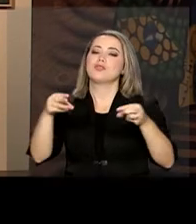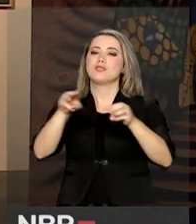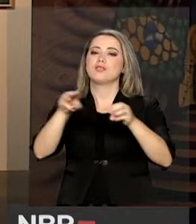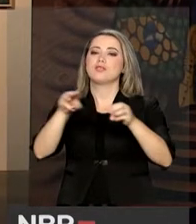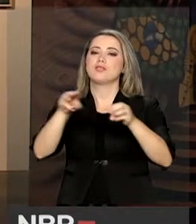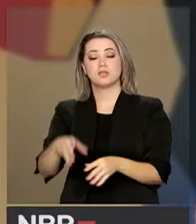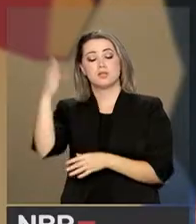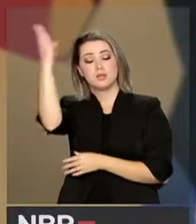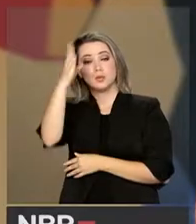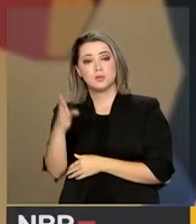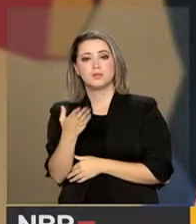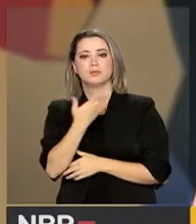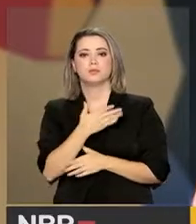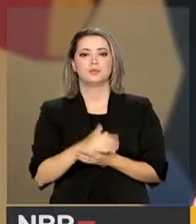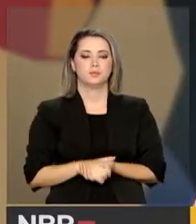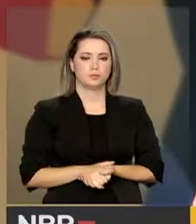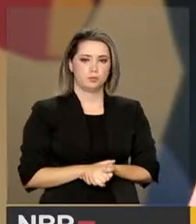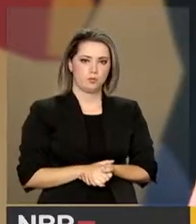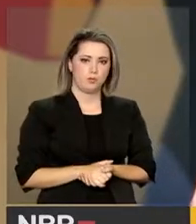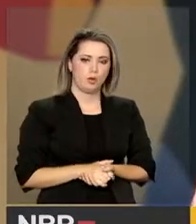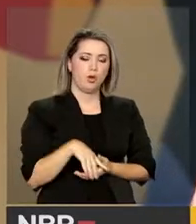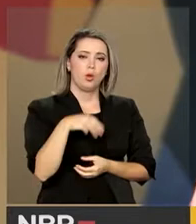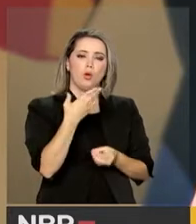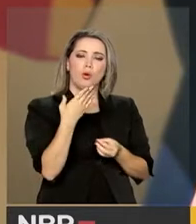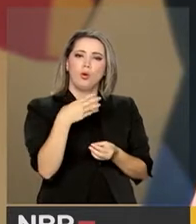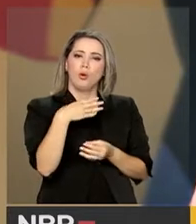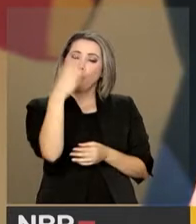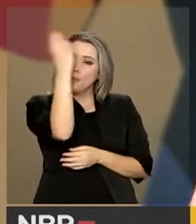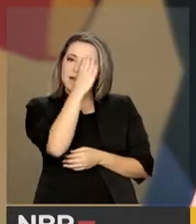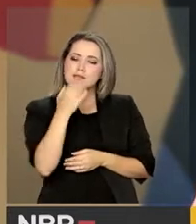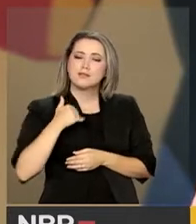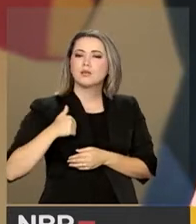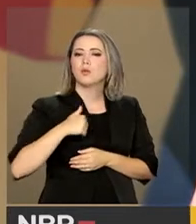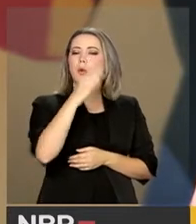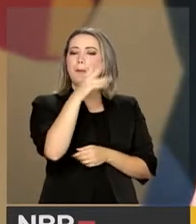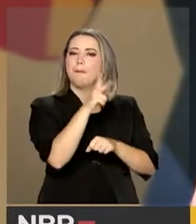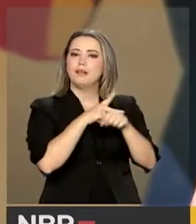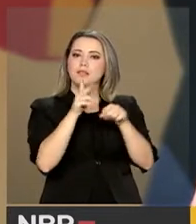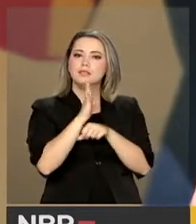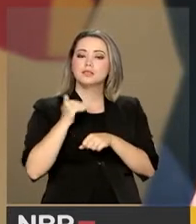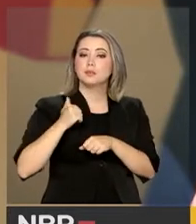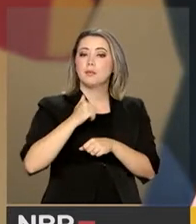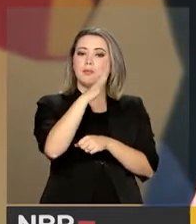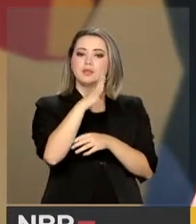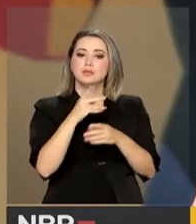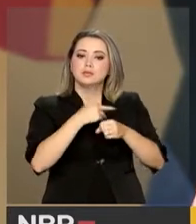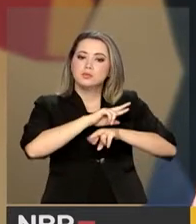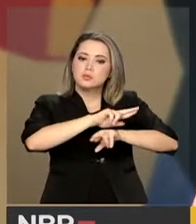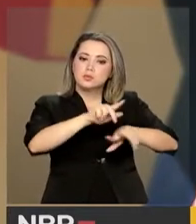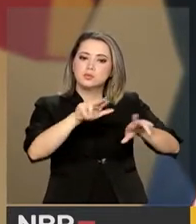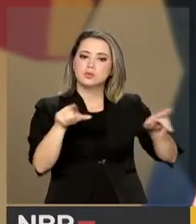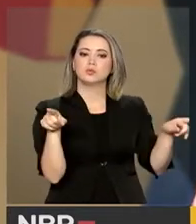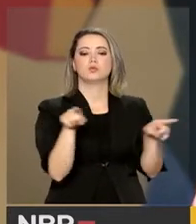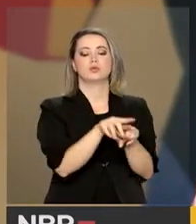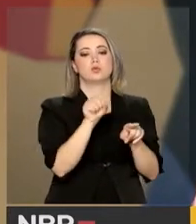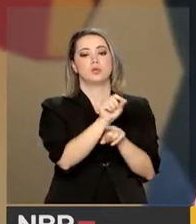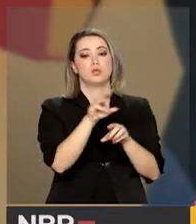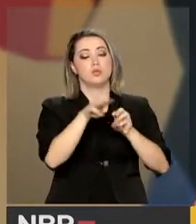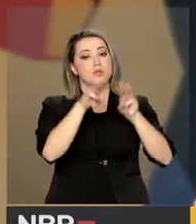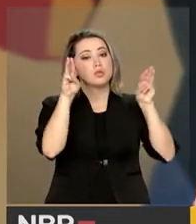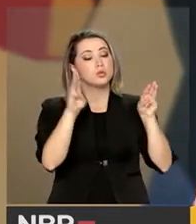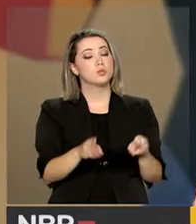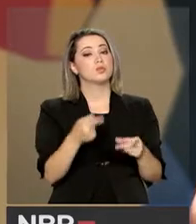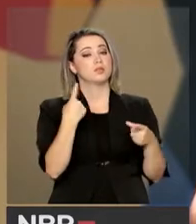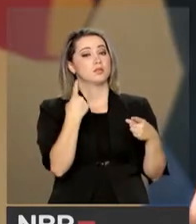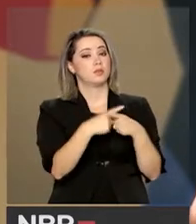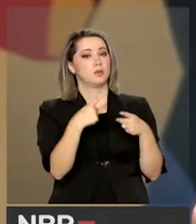no Brasil. Ana, o Brasil, para mim, é um dos países que tem uma das maiores diversidades de museus, tanto,